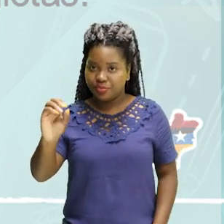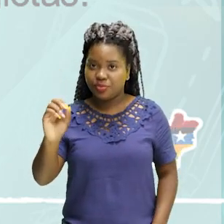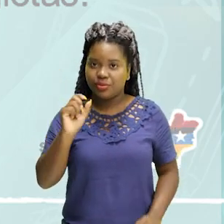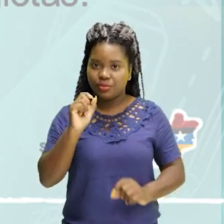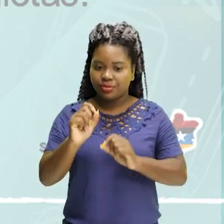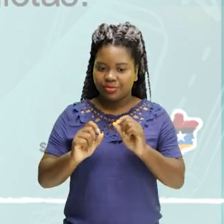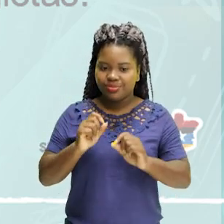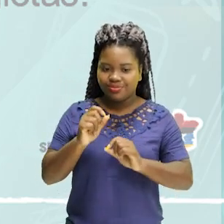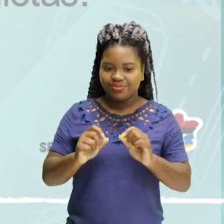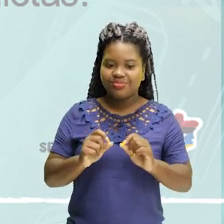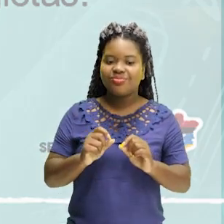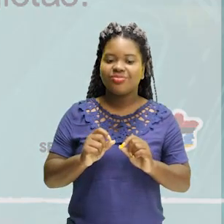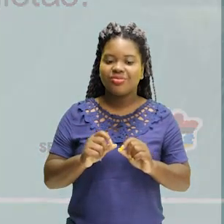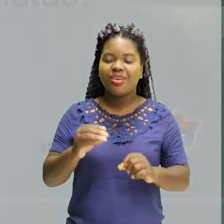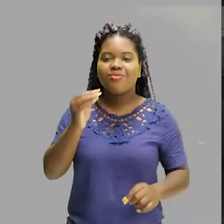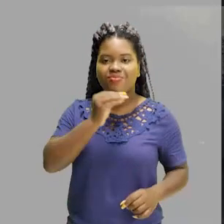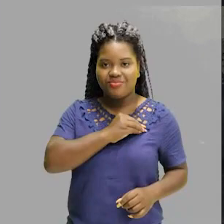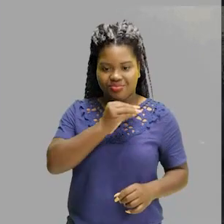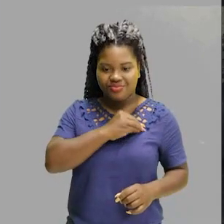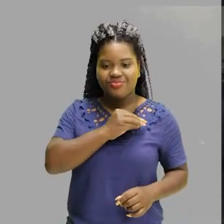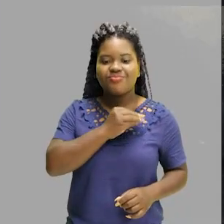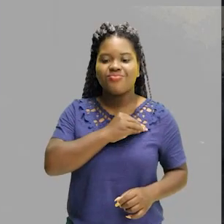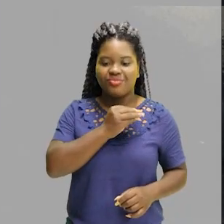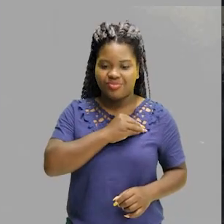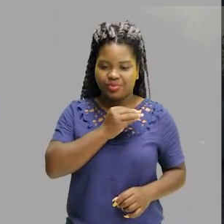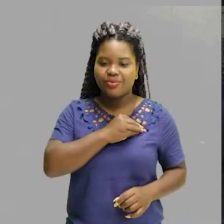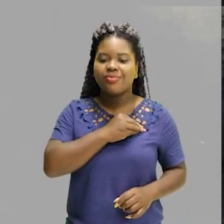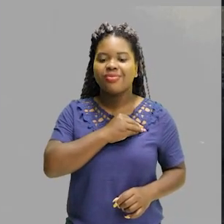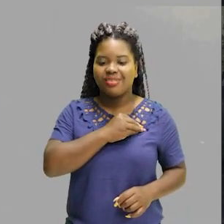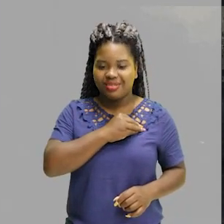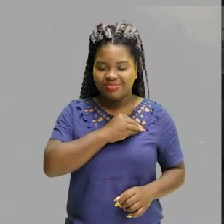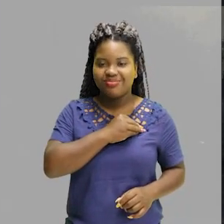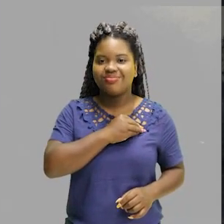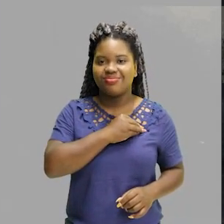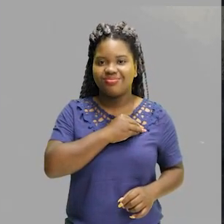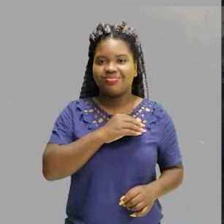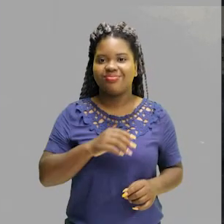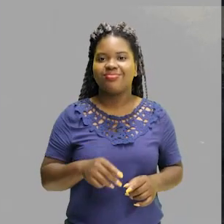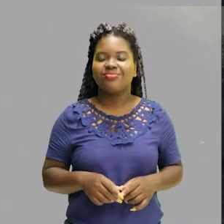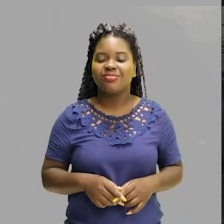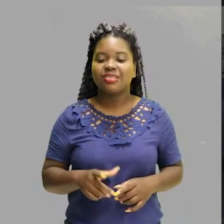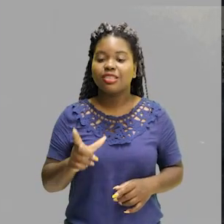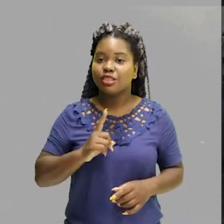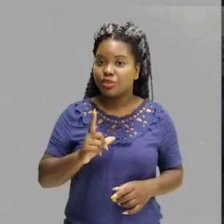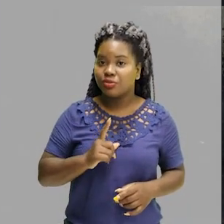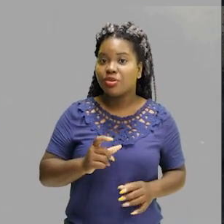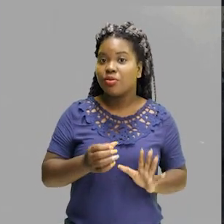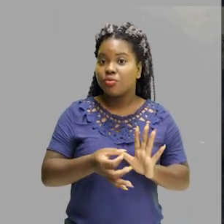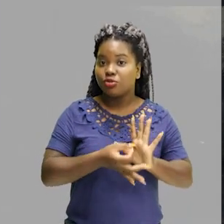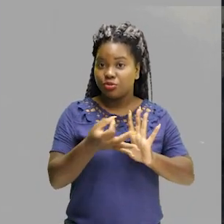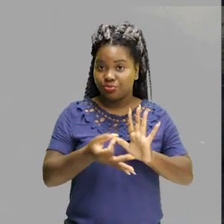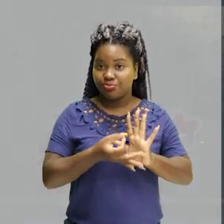Onzeneiro simboliza o pecado da usura e a classe dos agiotas. Então, aqui a gente tem uma